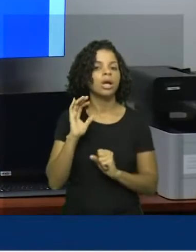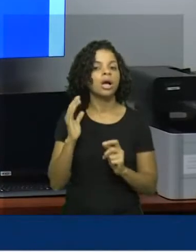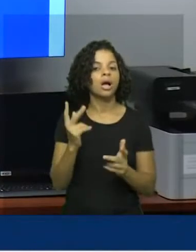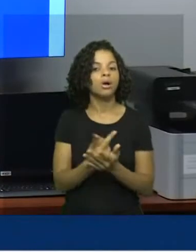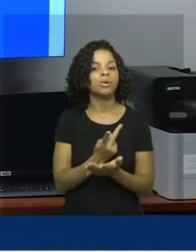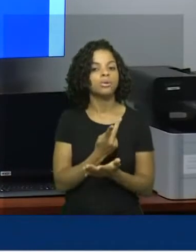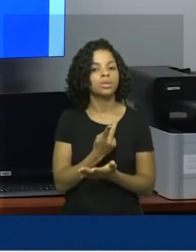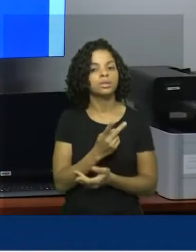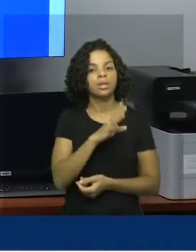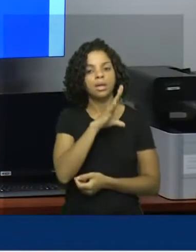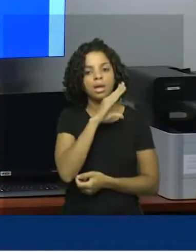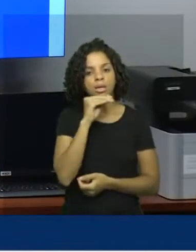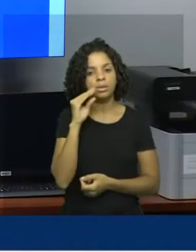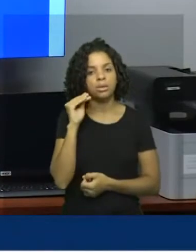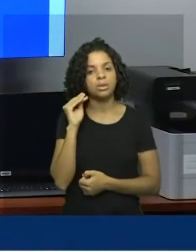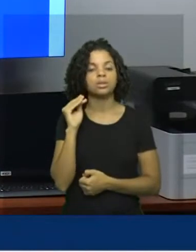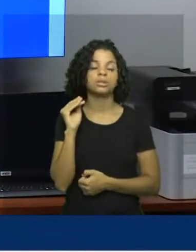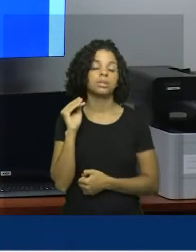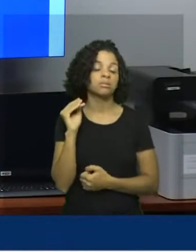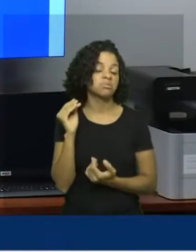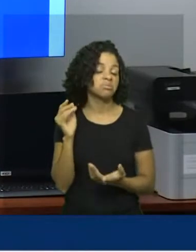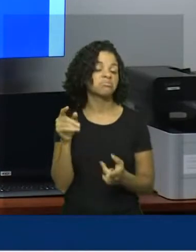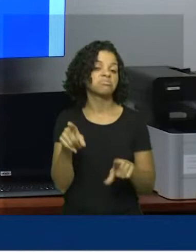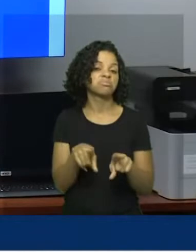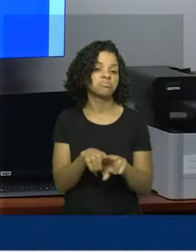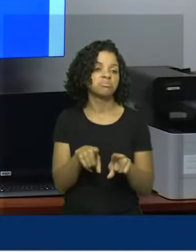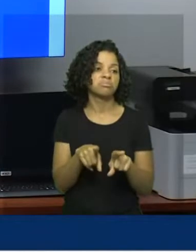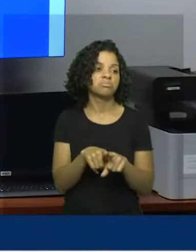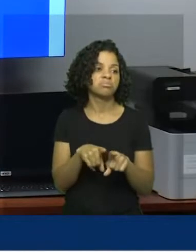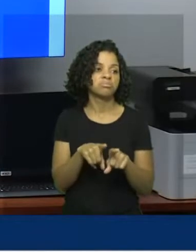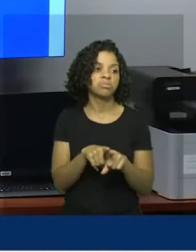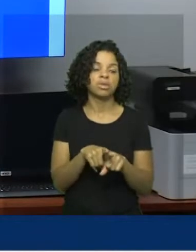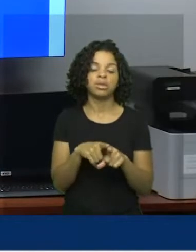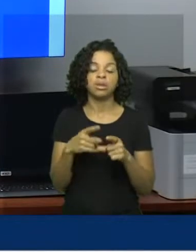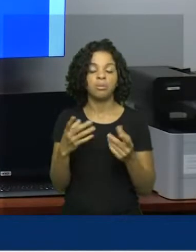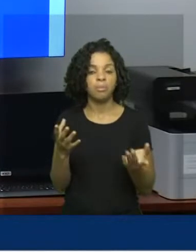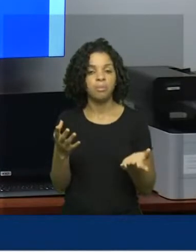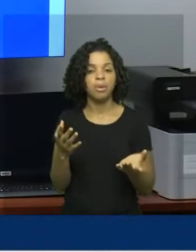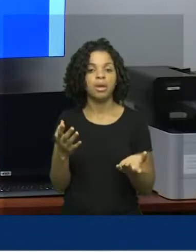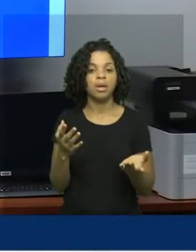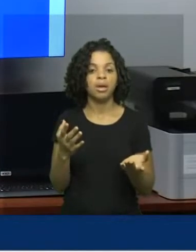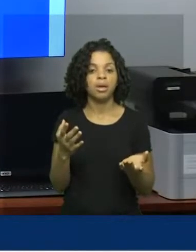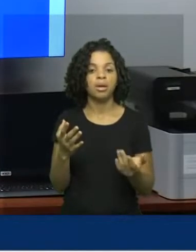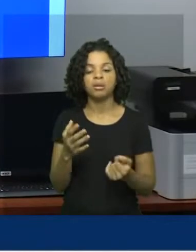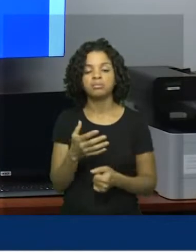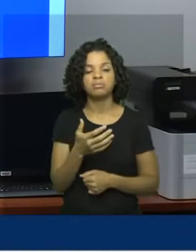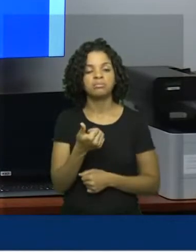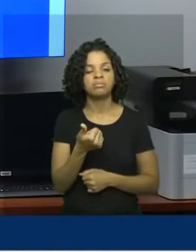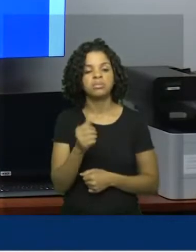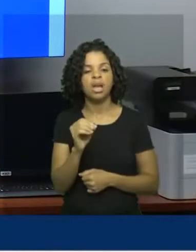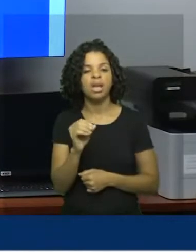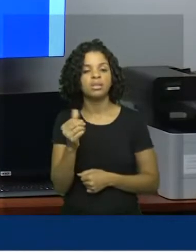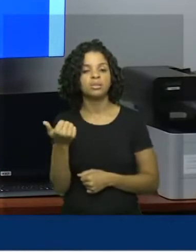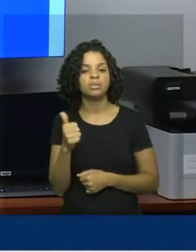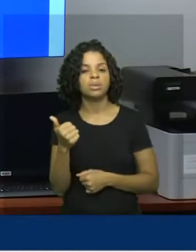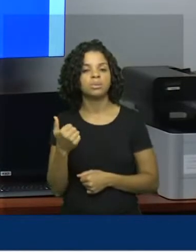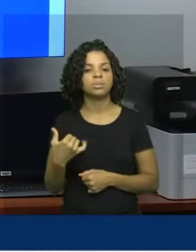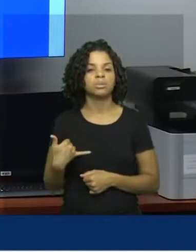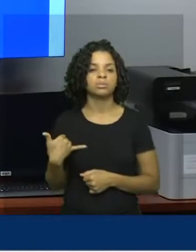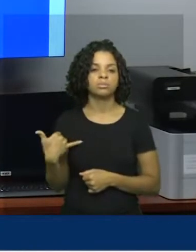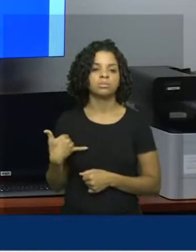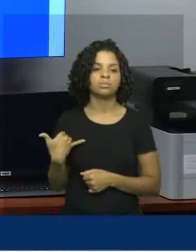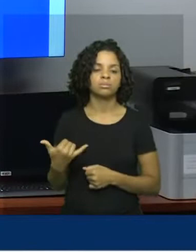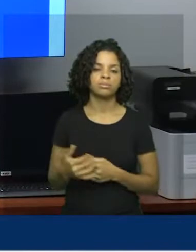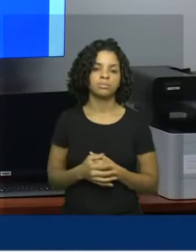mais precoce, até na faixa etária de 10, 11 anos.